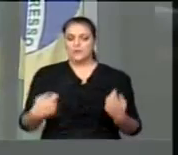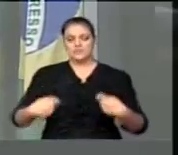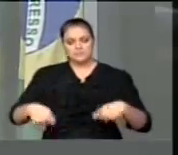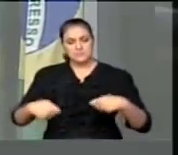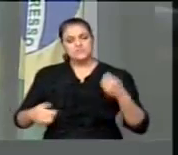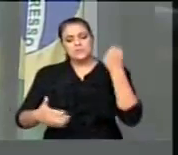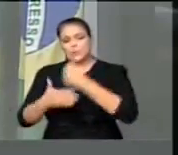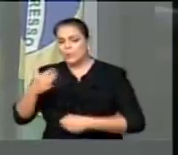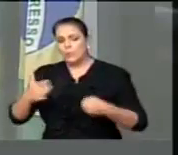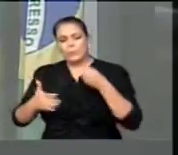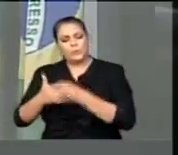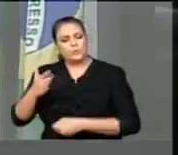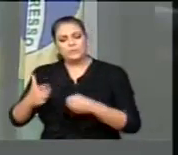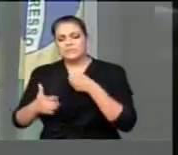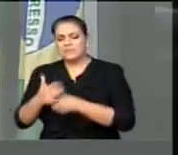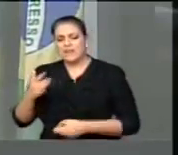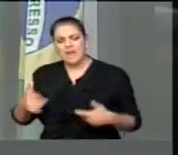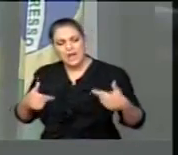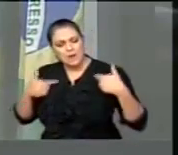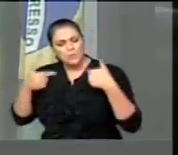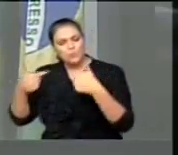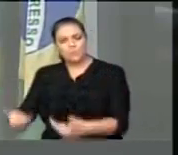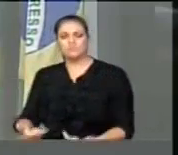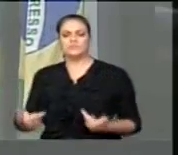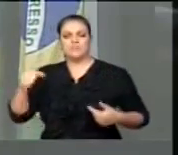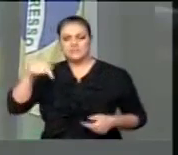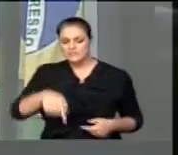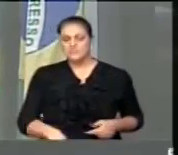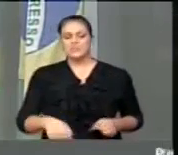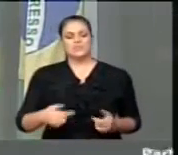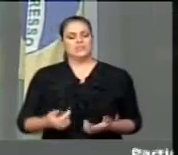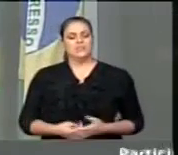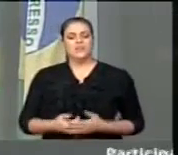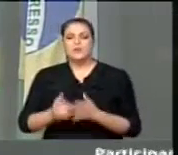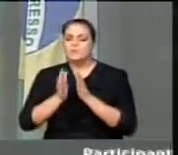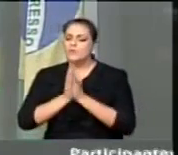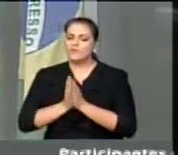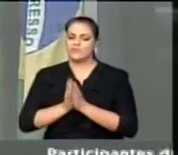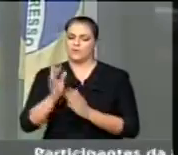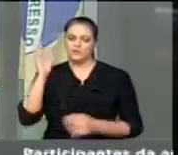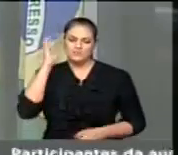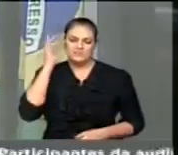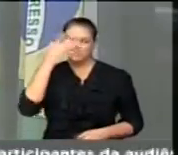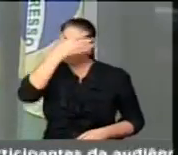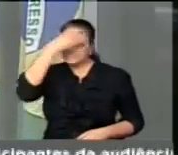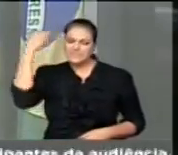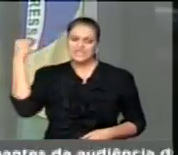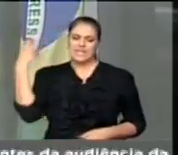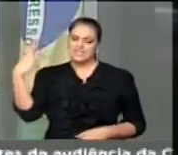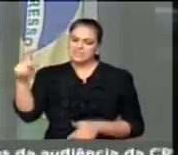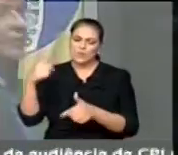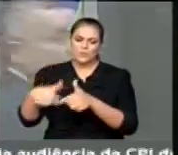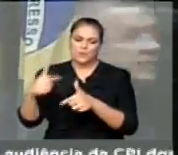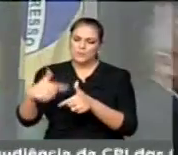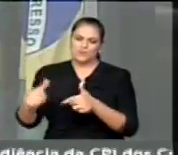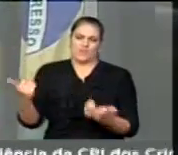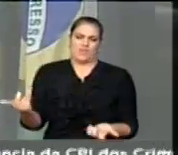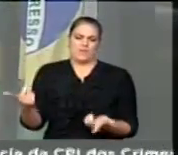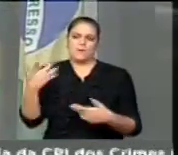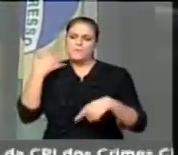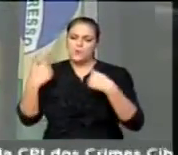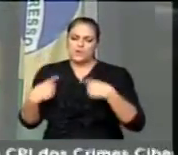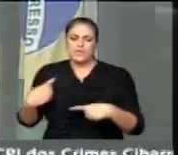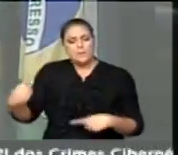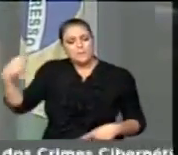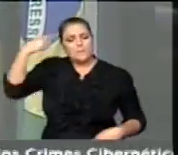importantes para a discussão neste Congresso. E, presidente Dilma, por favor, esqueça um pouquinho a sua situação política e pense um pouquinho mais